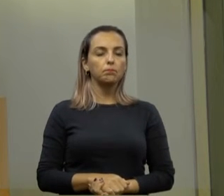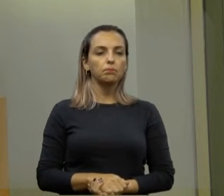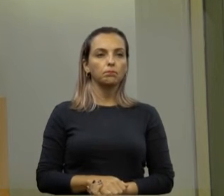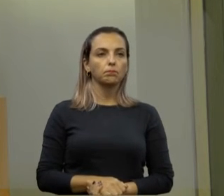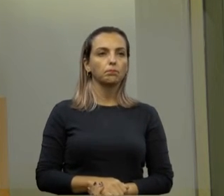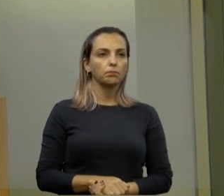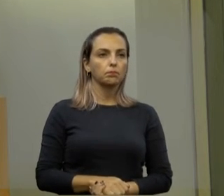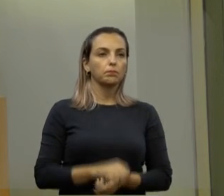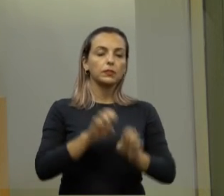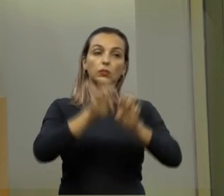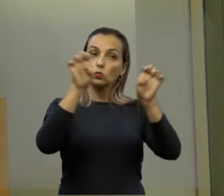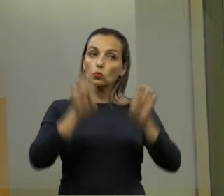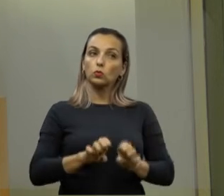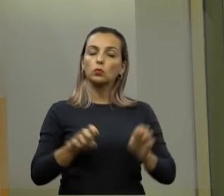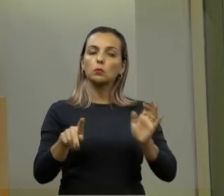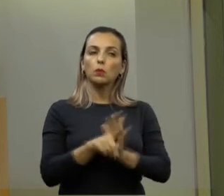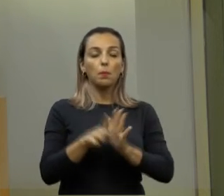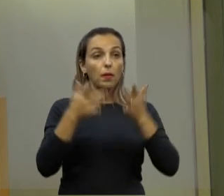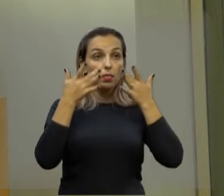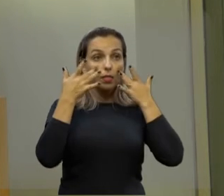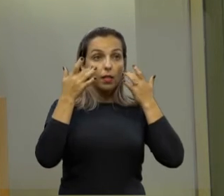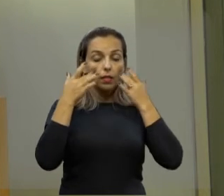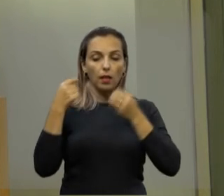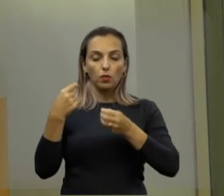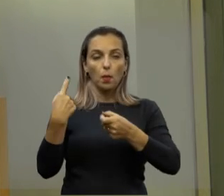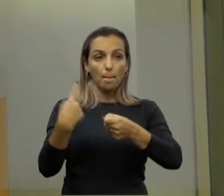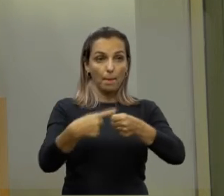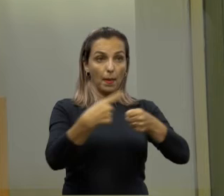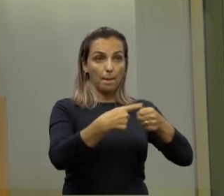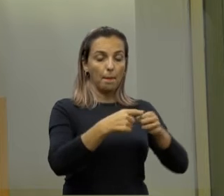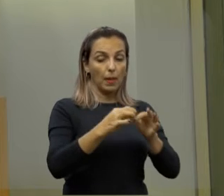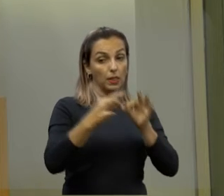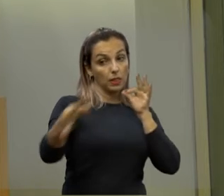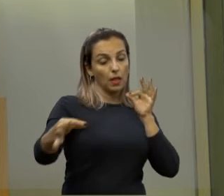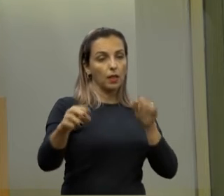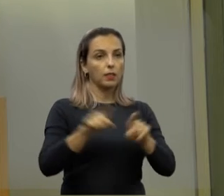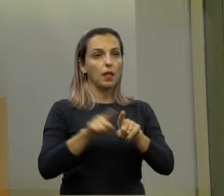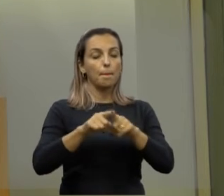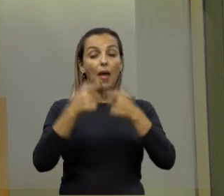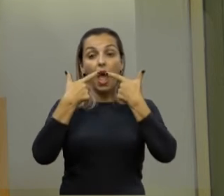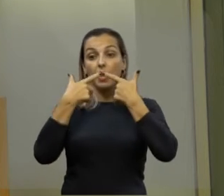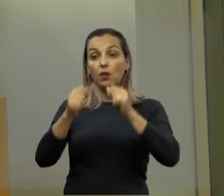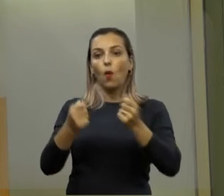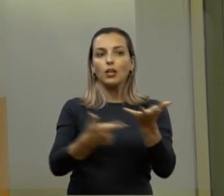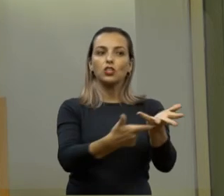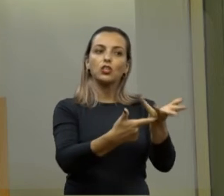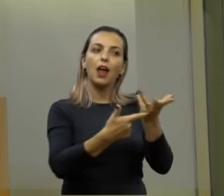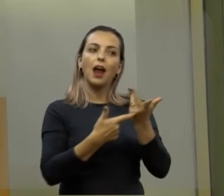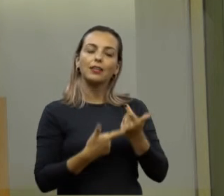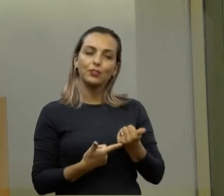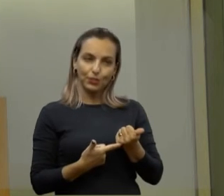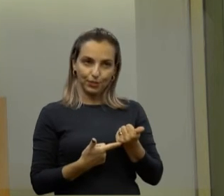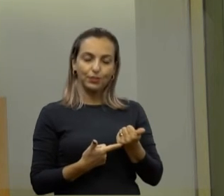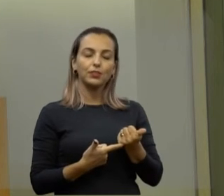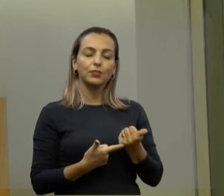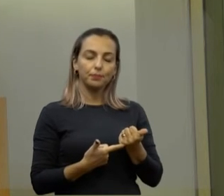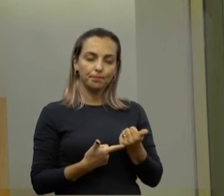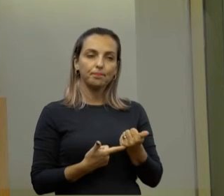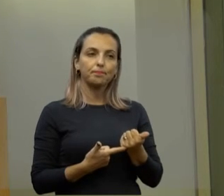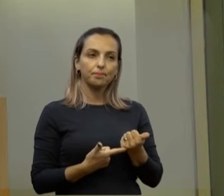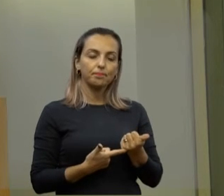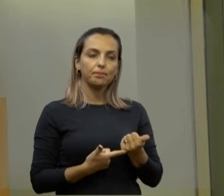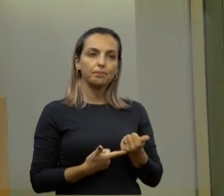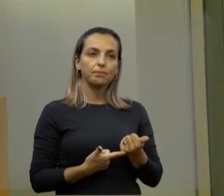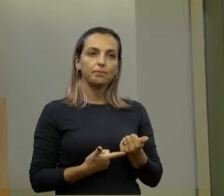fornecimento de estrutura para teatro nas periferias e para linguagens artísticas temos muito bem ponto alto para vender o